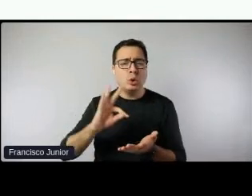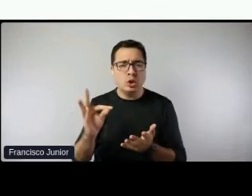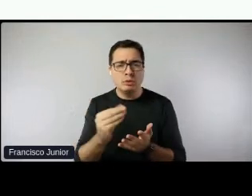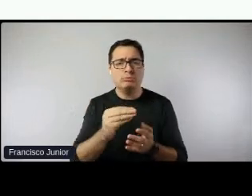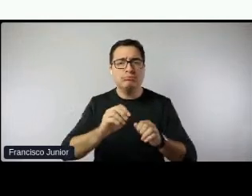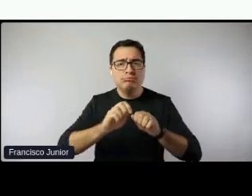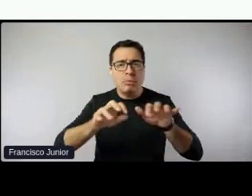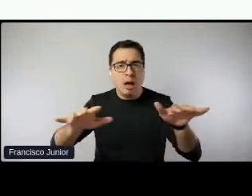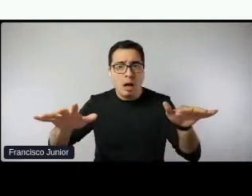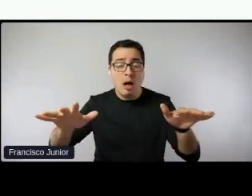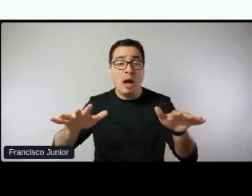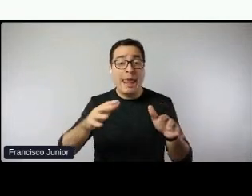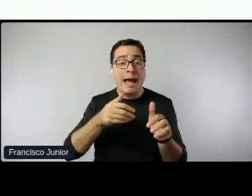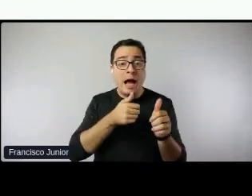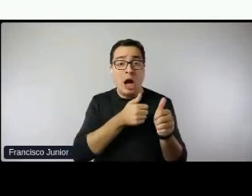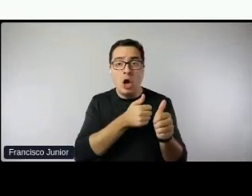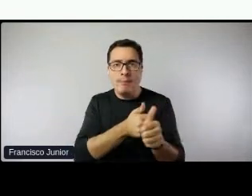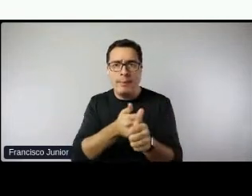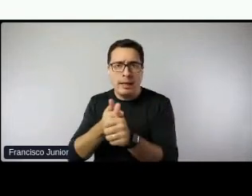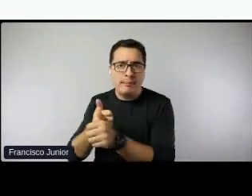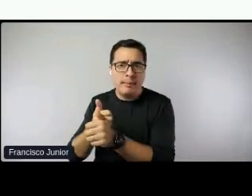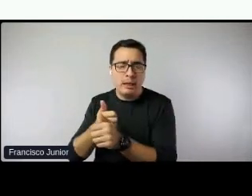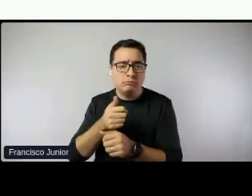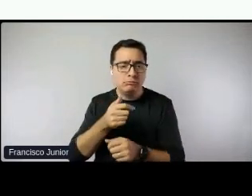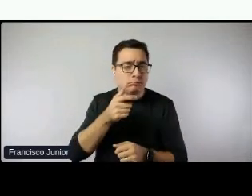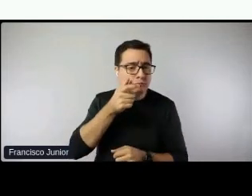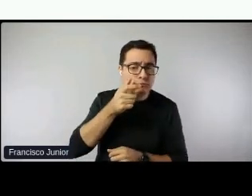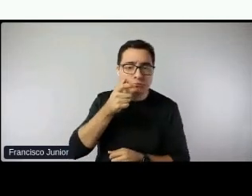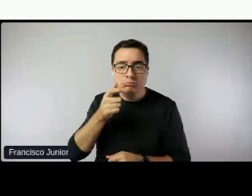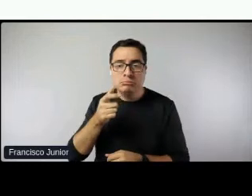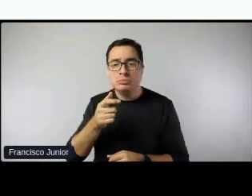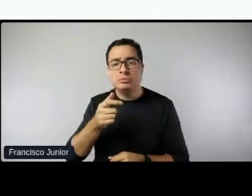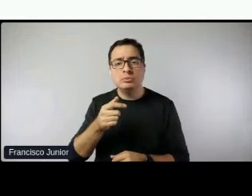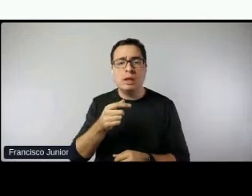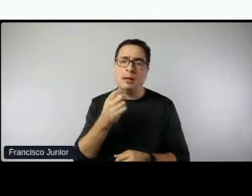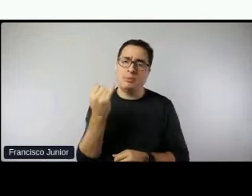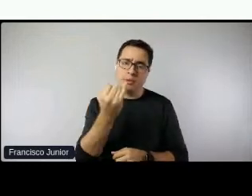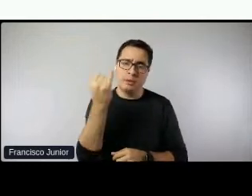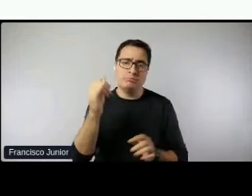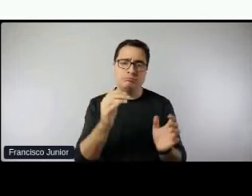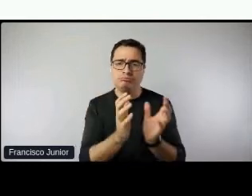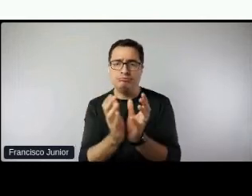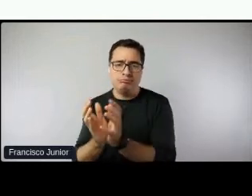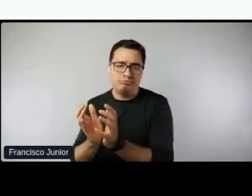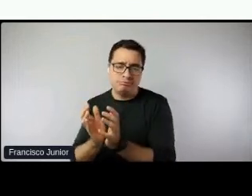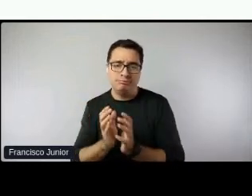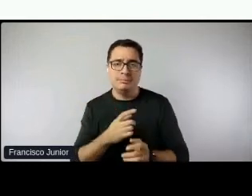esse acompanhamento é importante no dia a dia dos times, né? Isso aí.